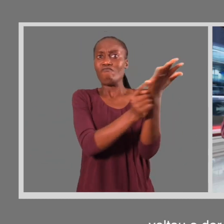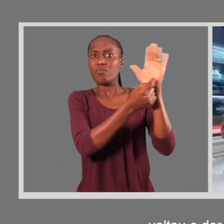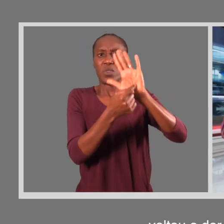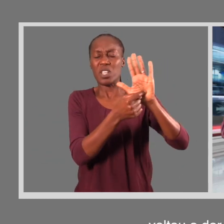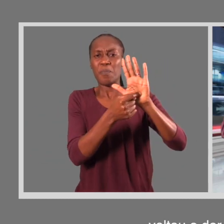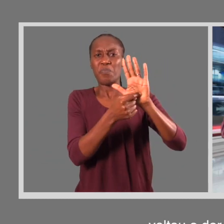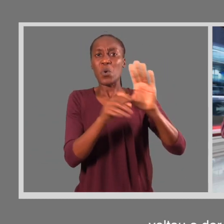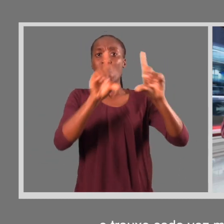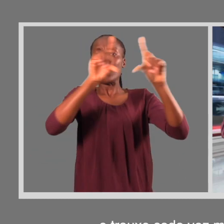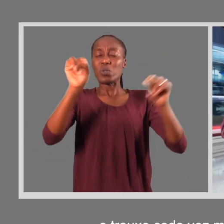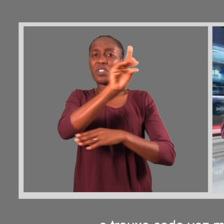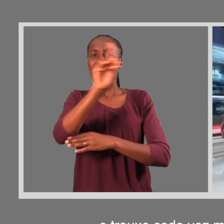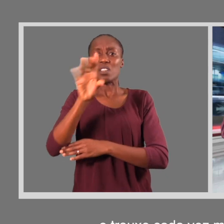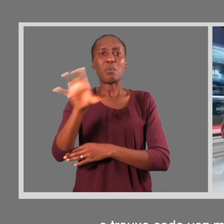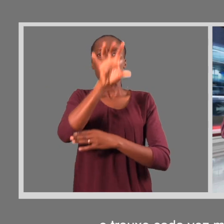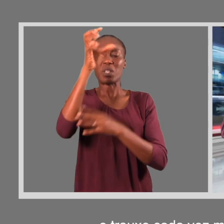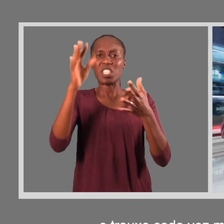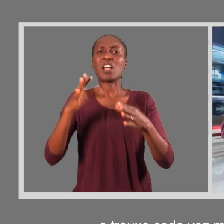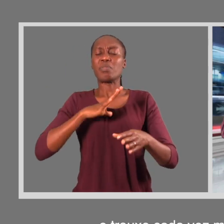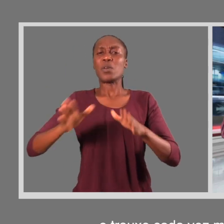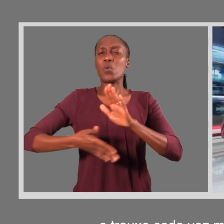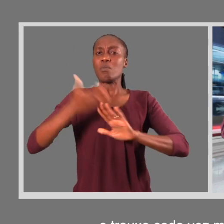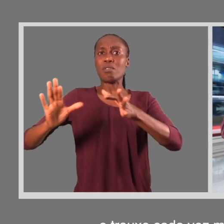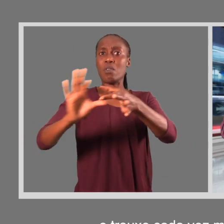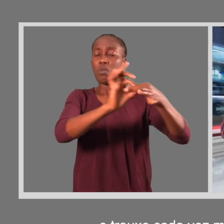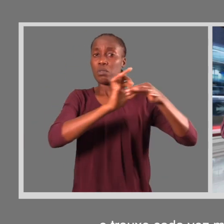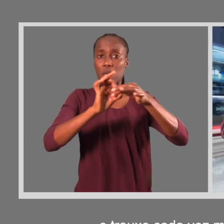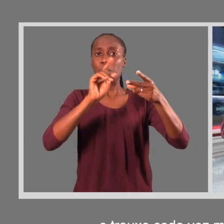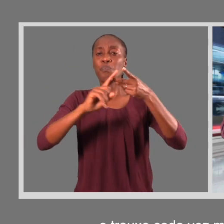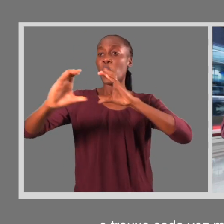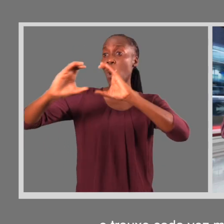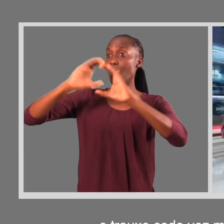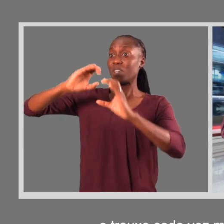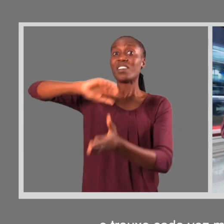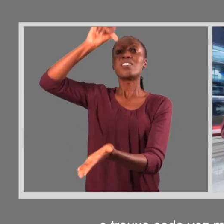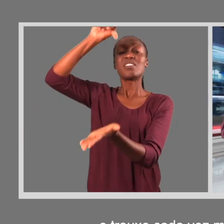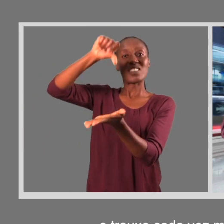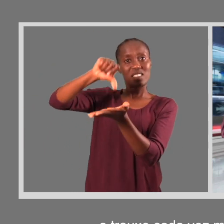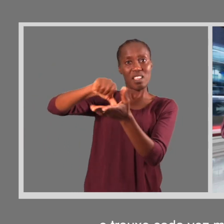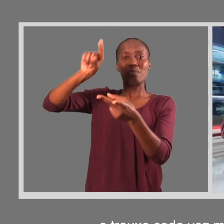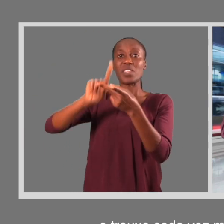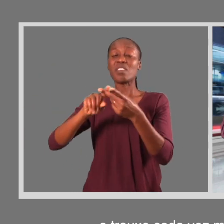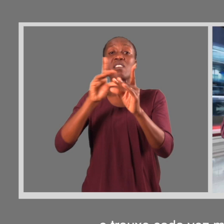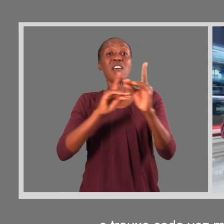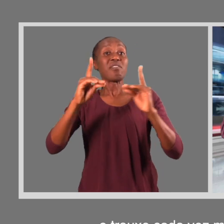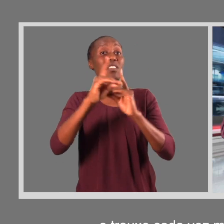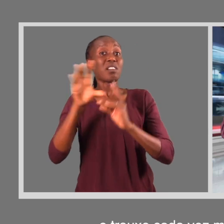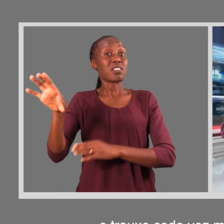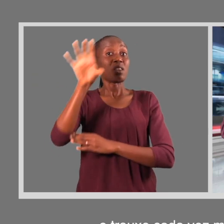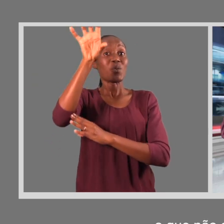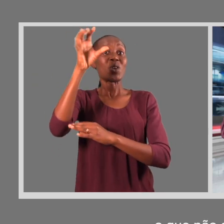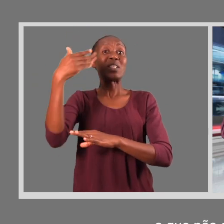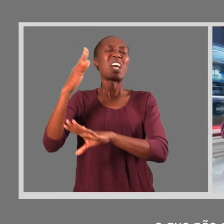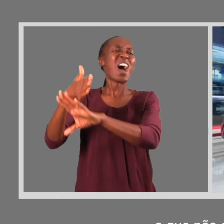deficiência ao nível da província e trouxe cada vez mais a união, a comunicação entre a sede nacional e as delegações provinciais,